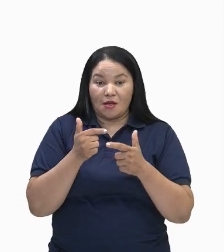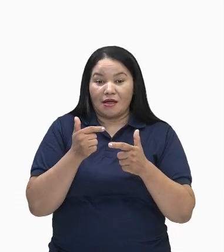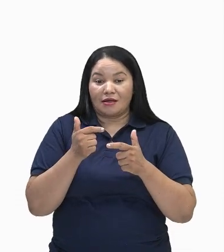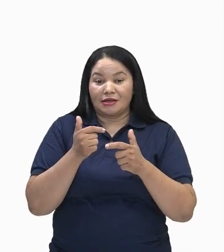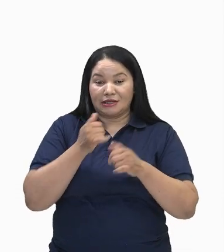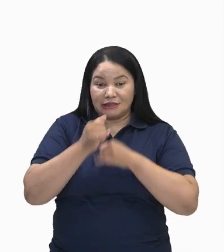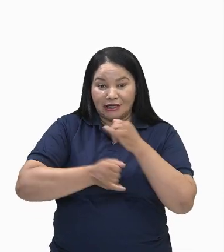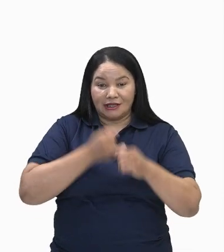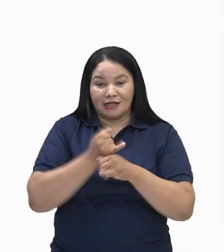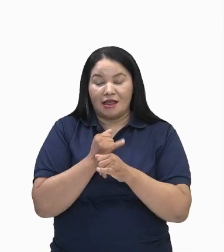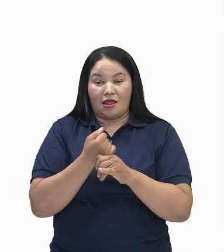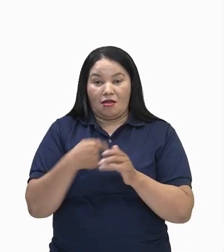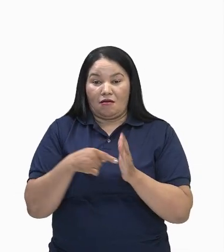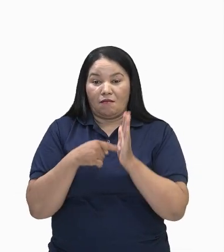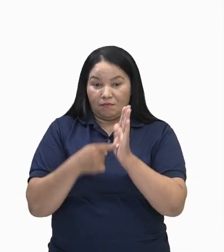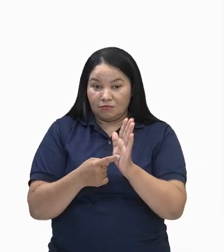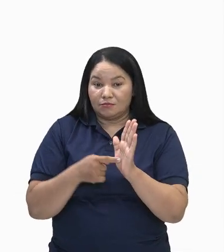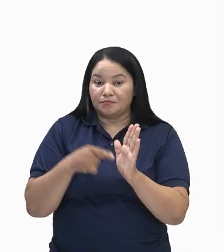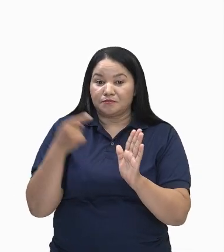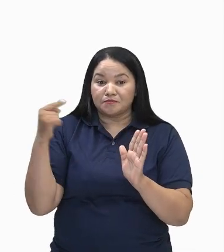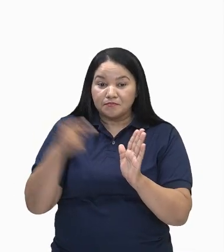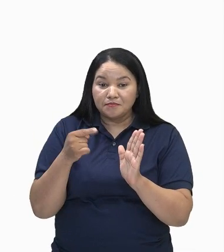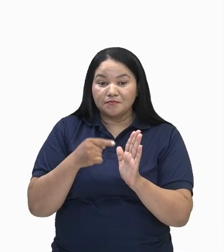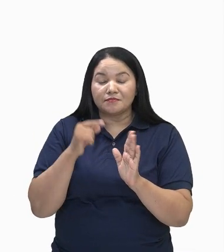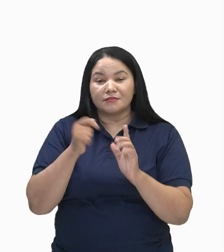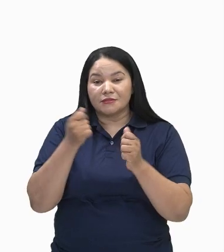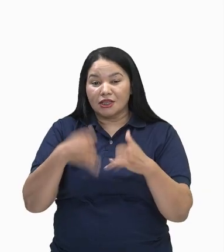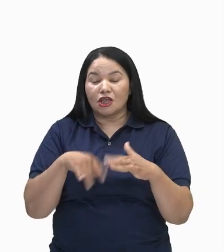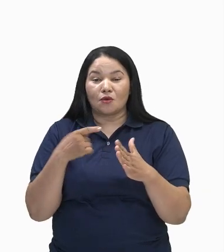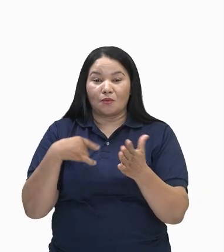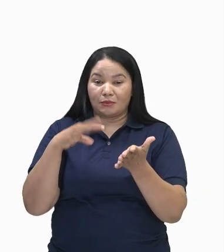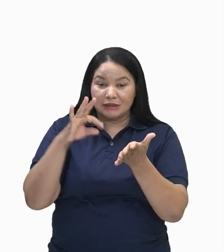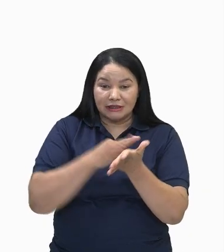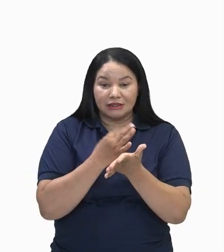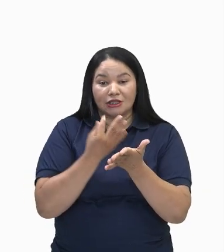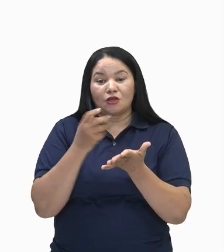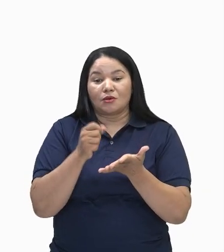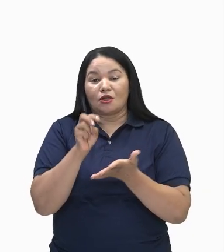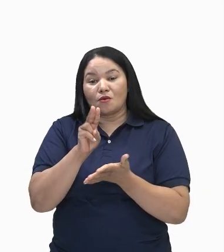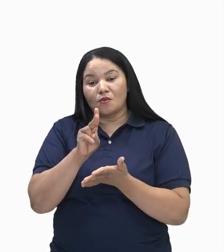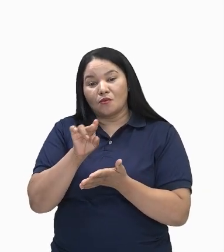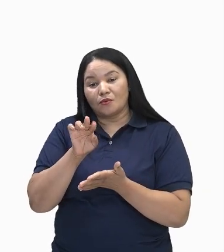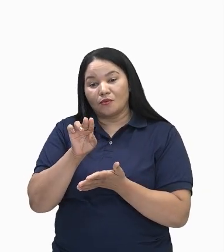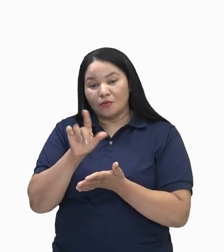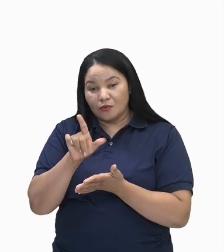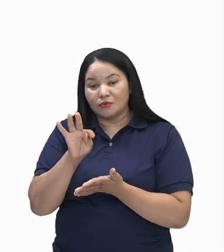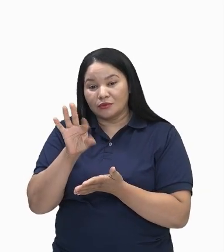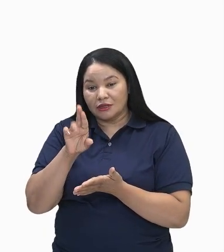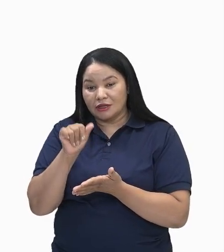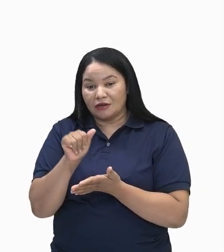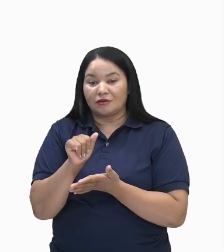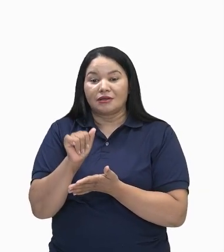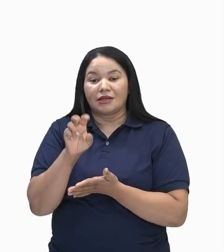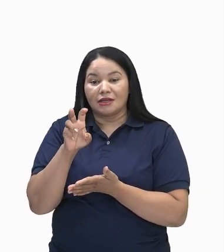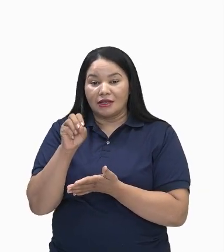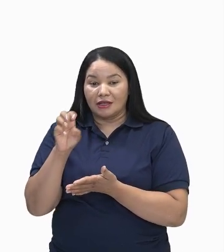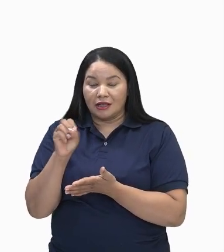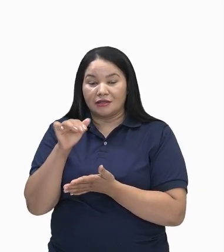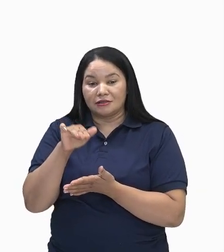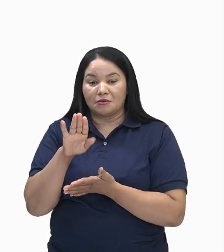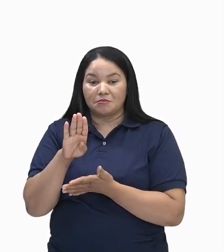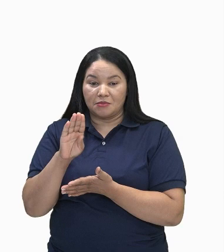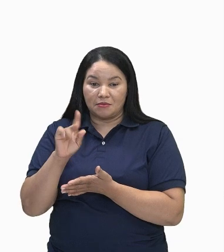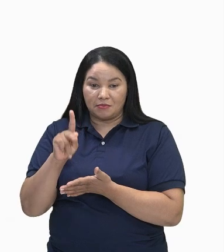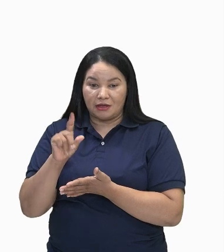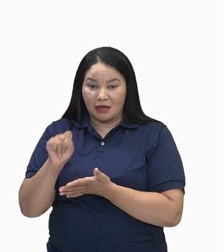por sua companhia. Sou assinante do plano Ultra Fibra 500 megabytes e,